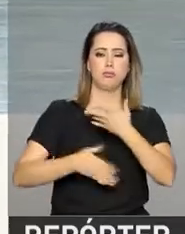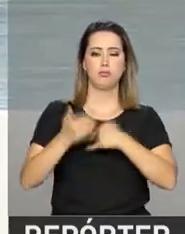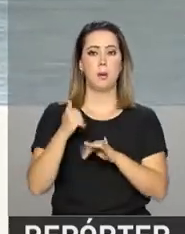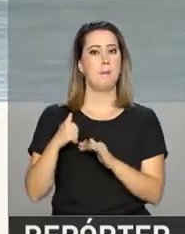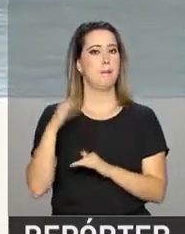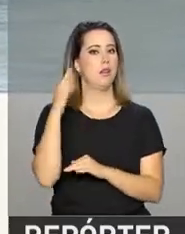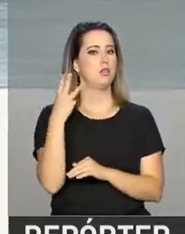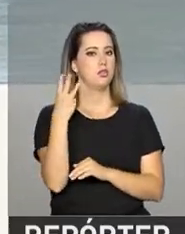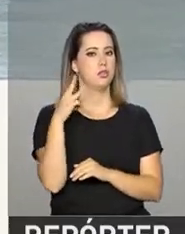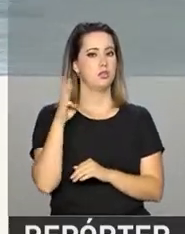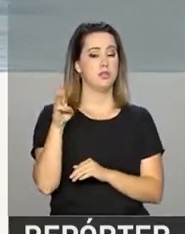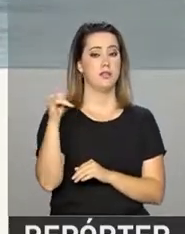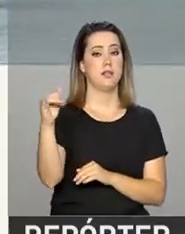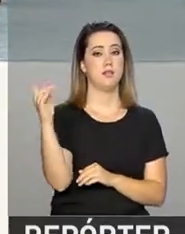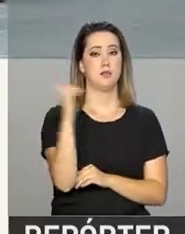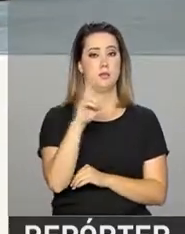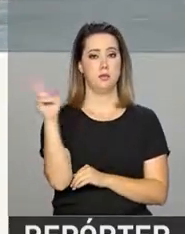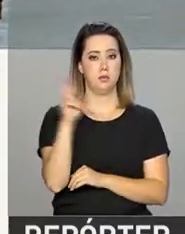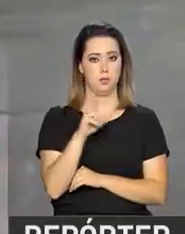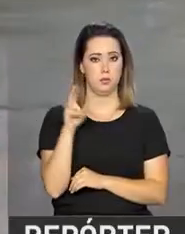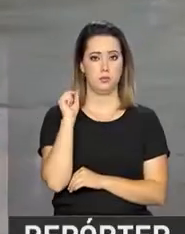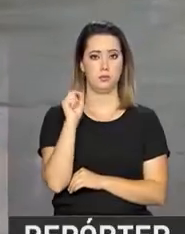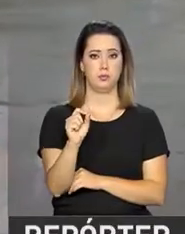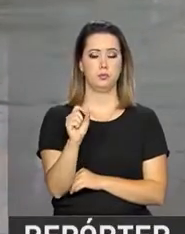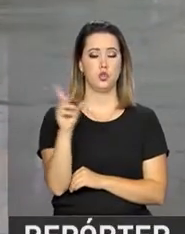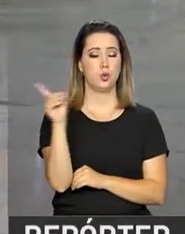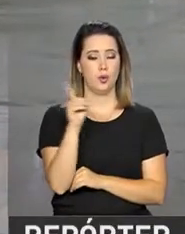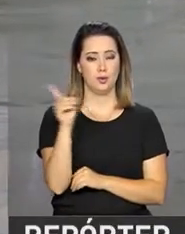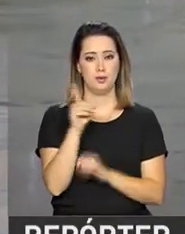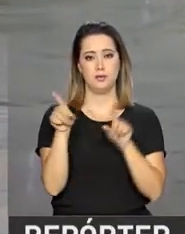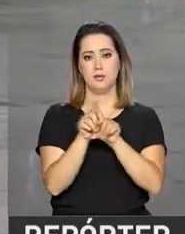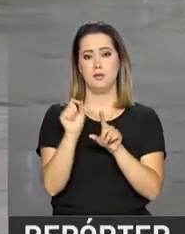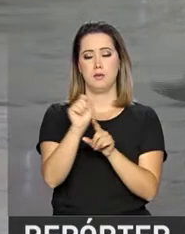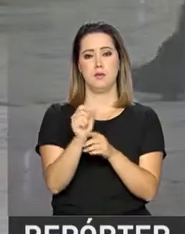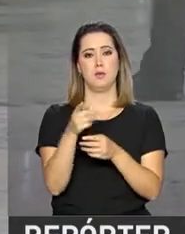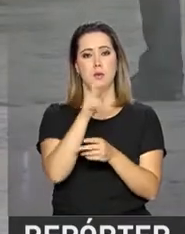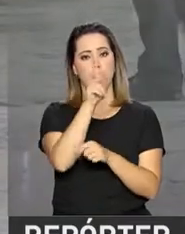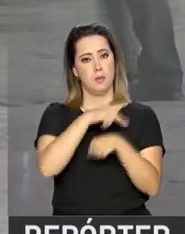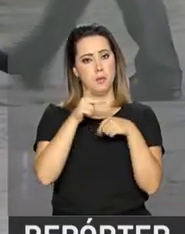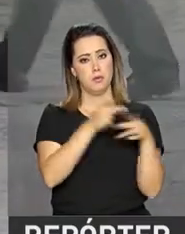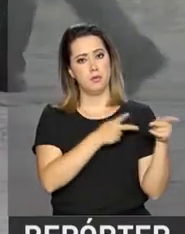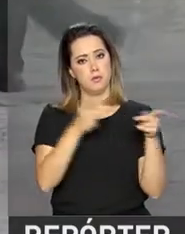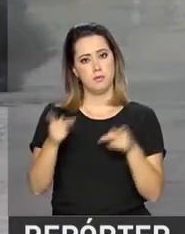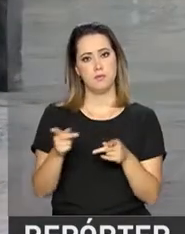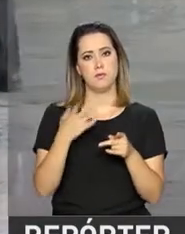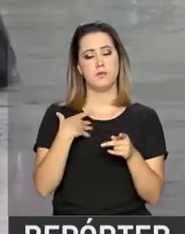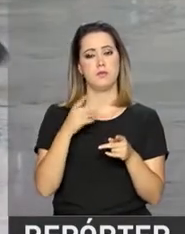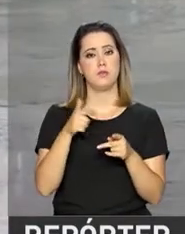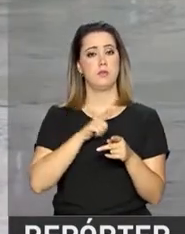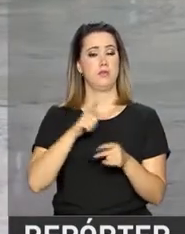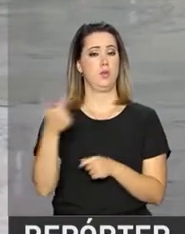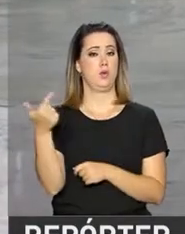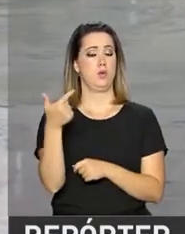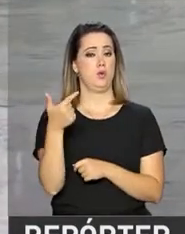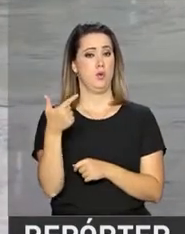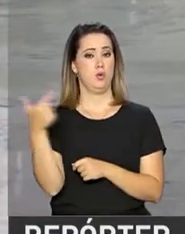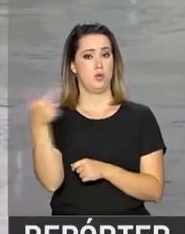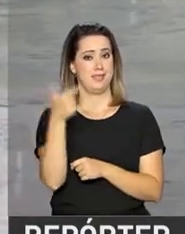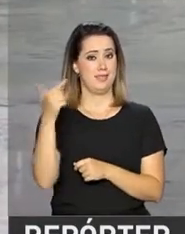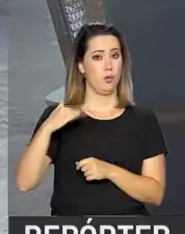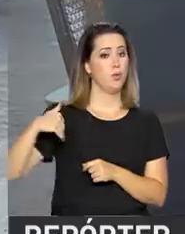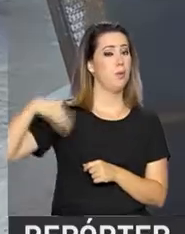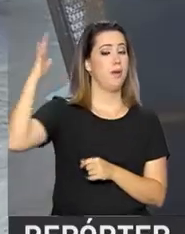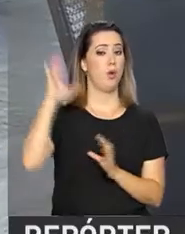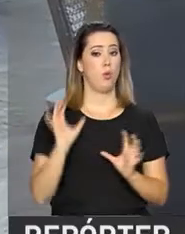3 bilhões e 400 milhões de dólares. O país vizinho abriga a segunda maior comunidade